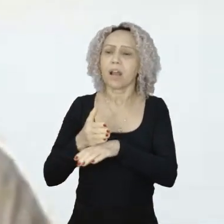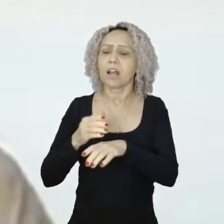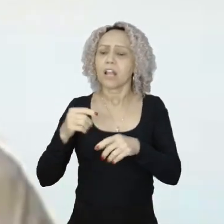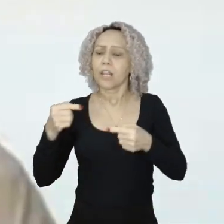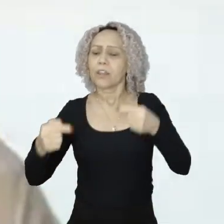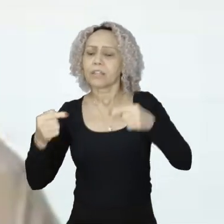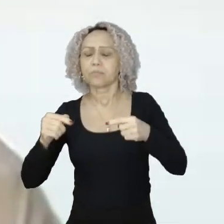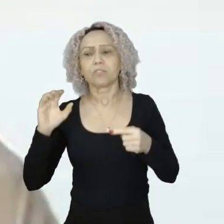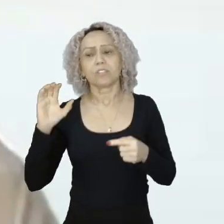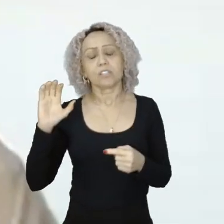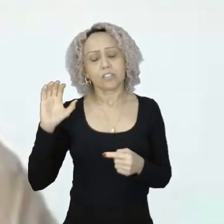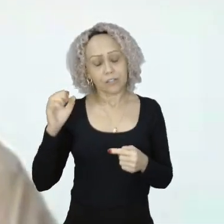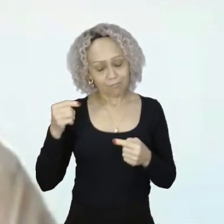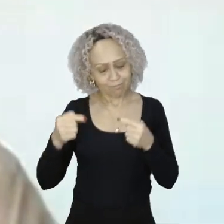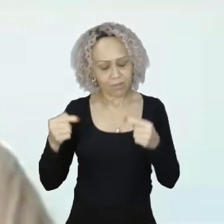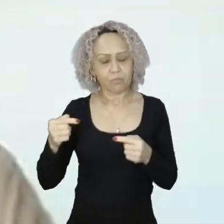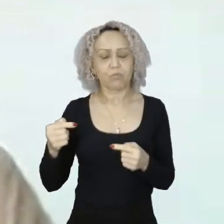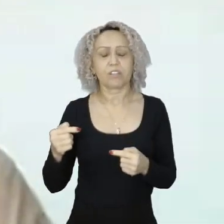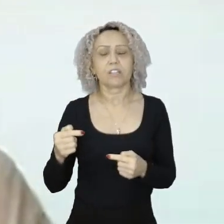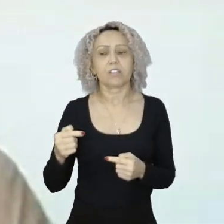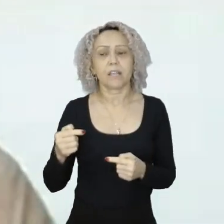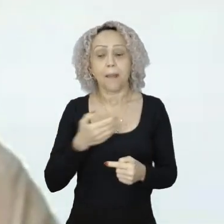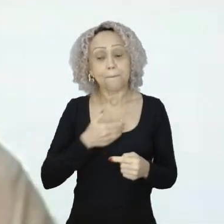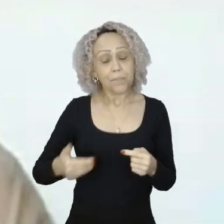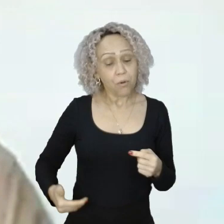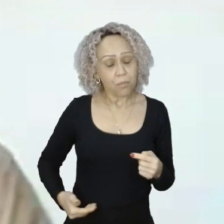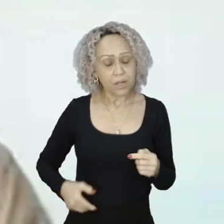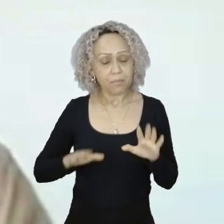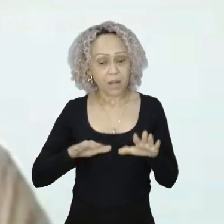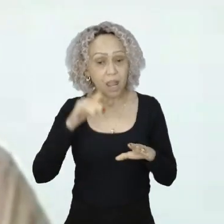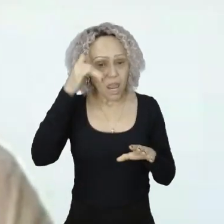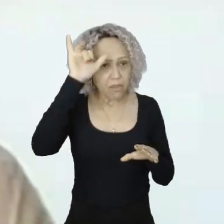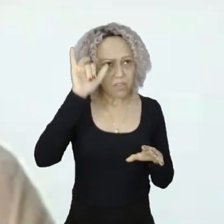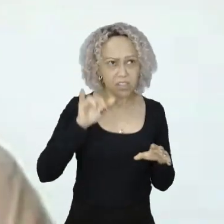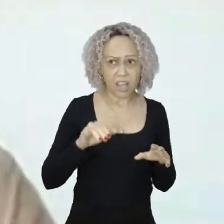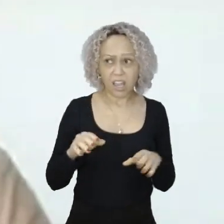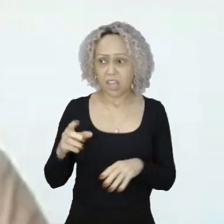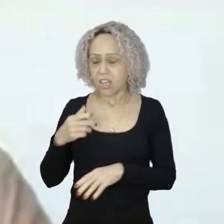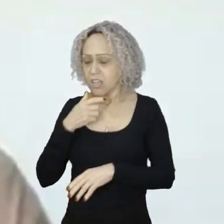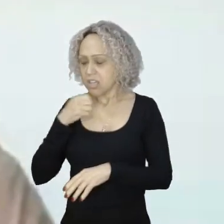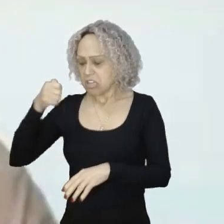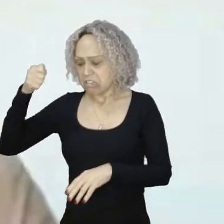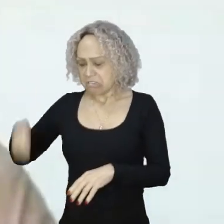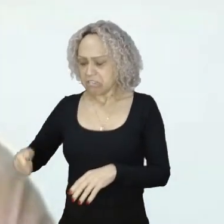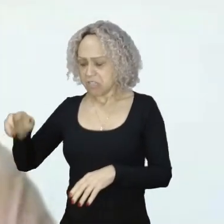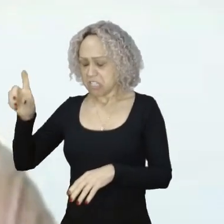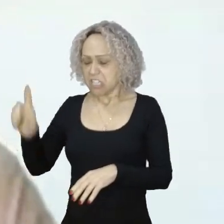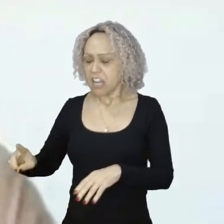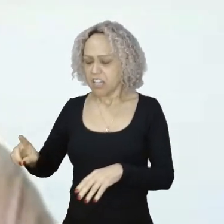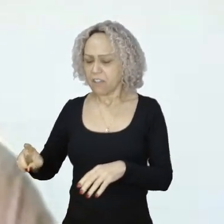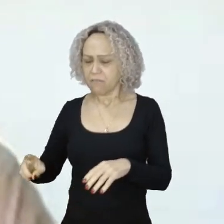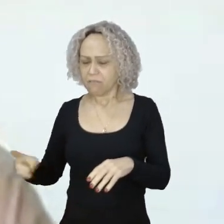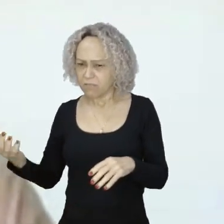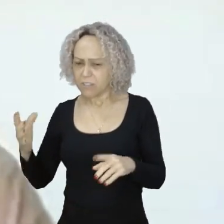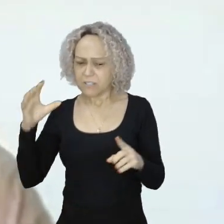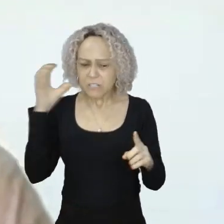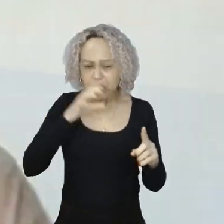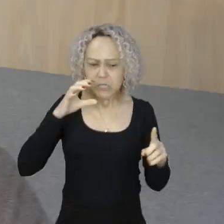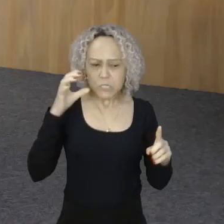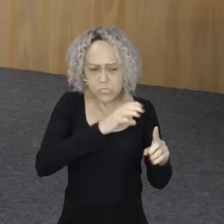tão refém das forças do atraso, das forças de extrema-direita presentes muito forte, sobretudo no Congresso